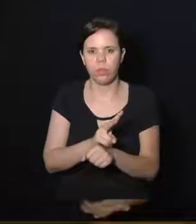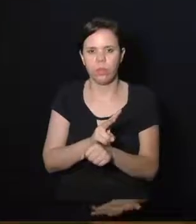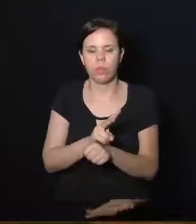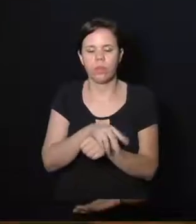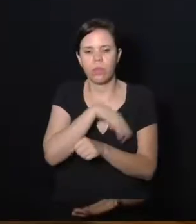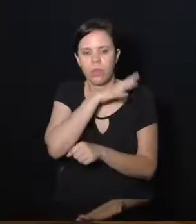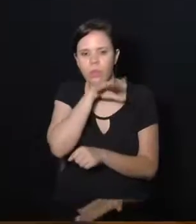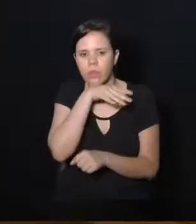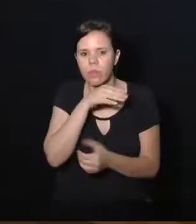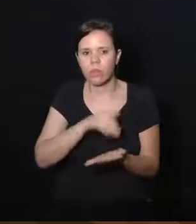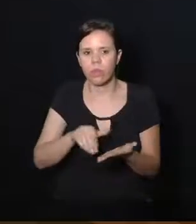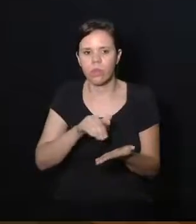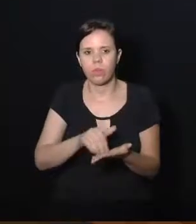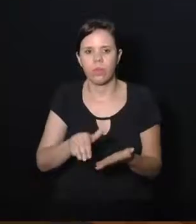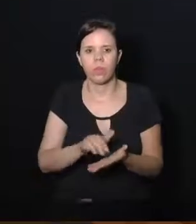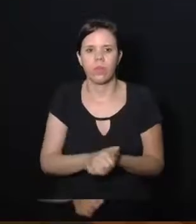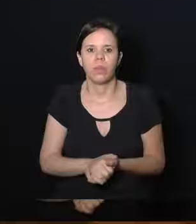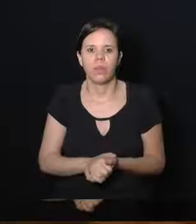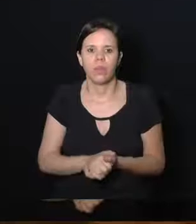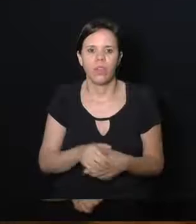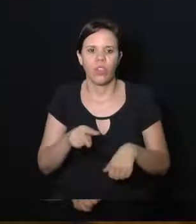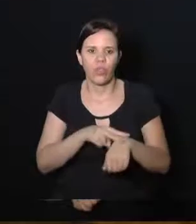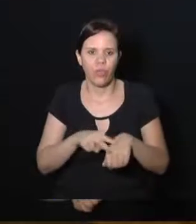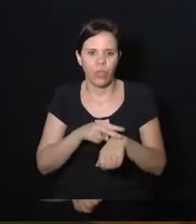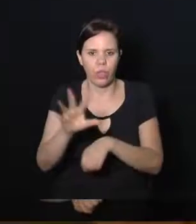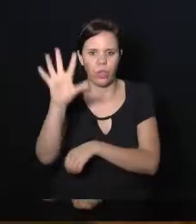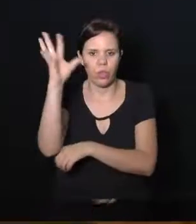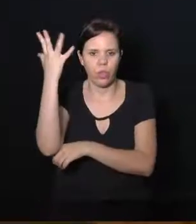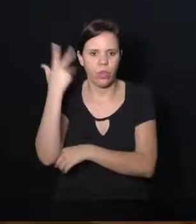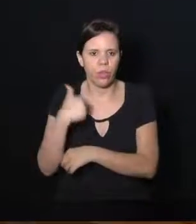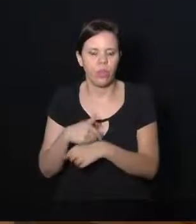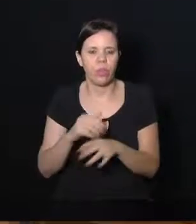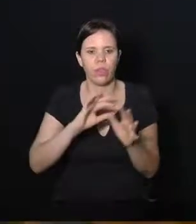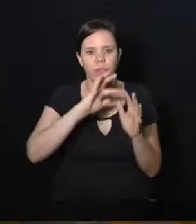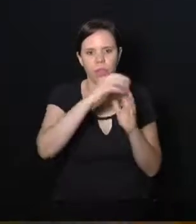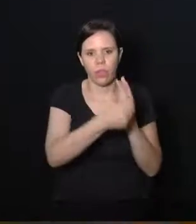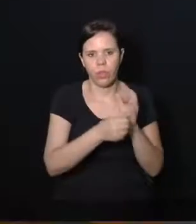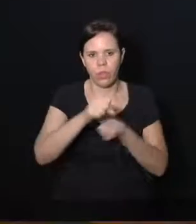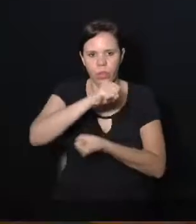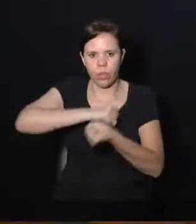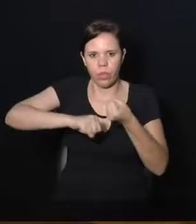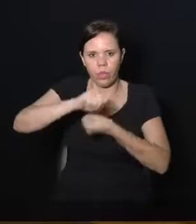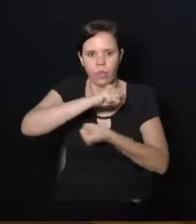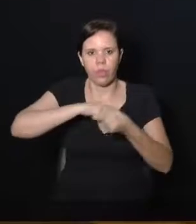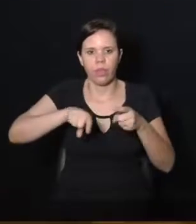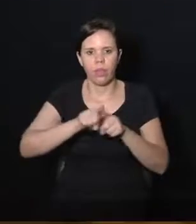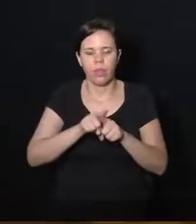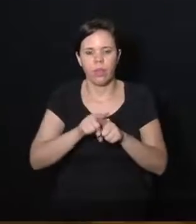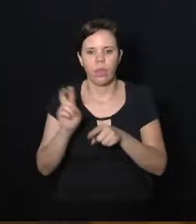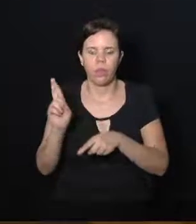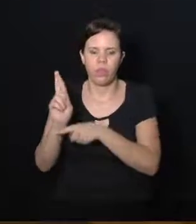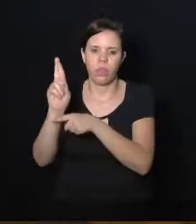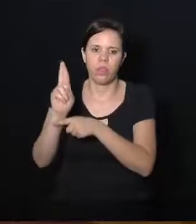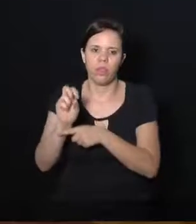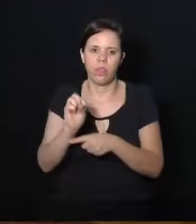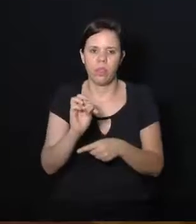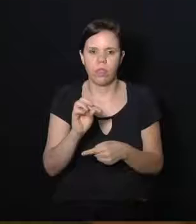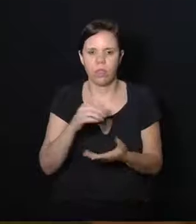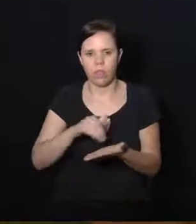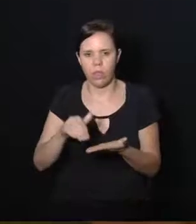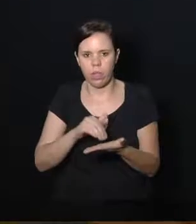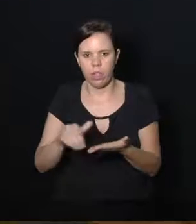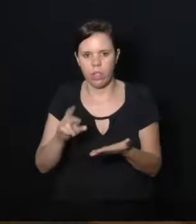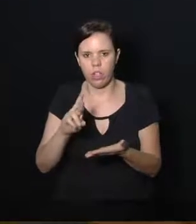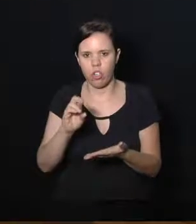da Secretaria do Verde, Meio Ambiente e Desenvolvimento Sustentável, representando também o secretário Rogério Menezes